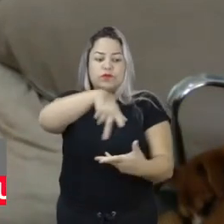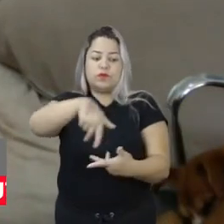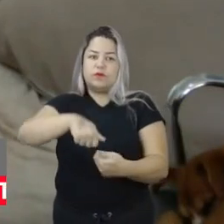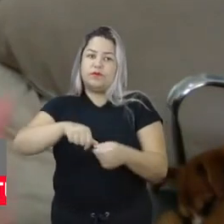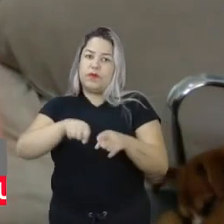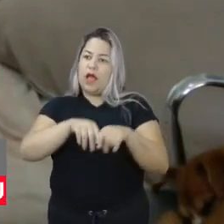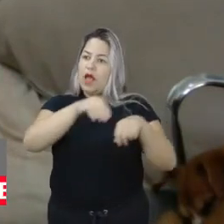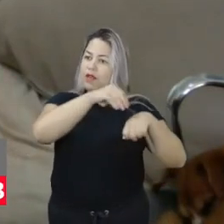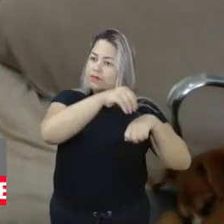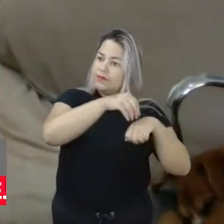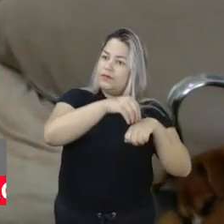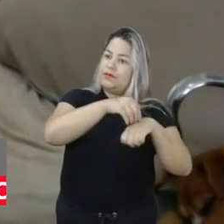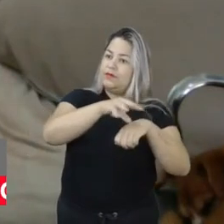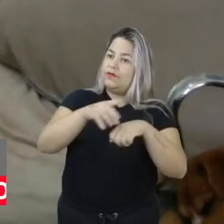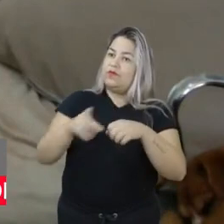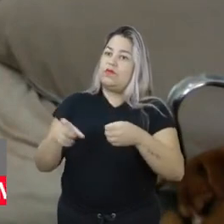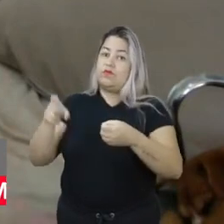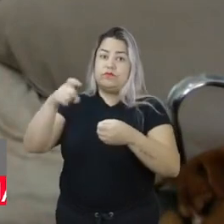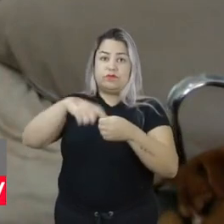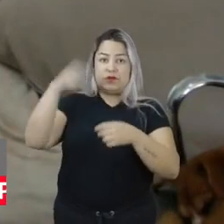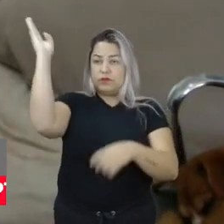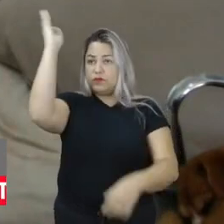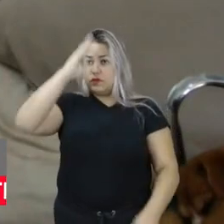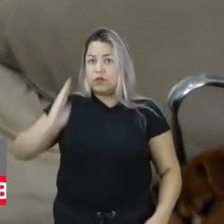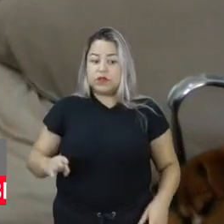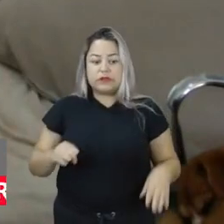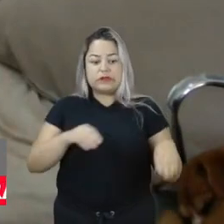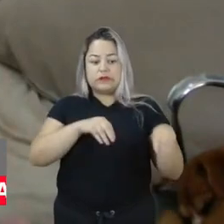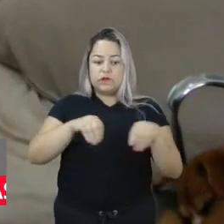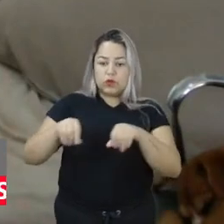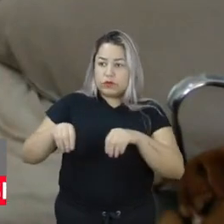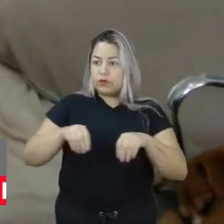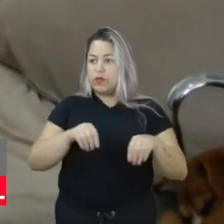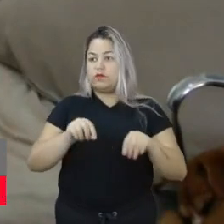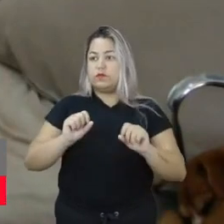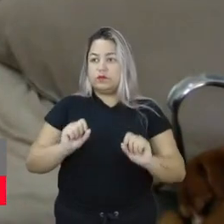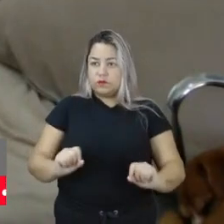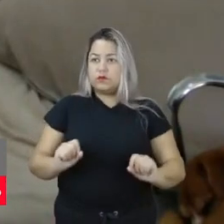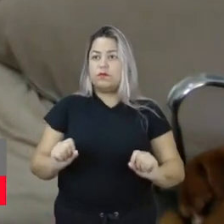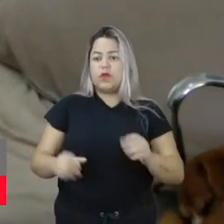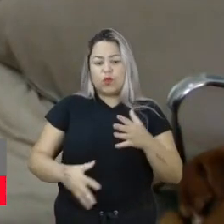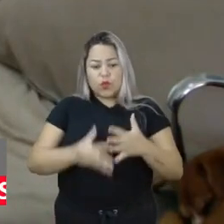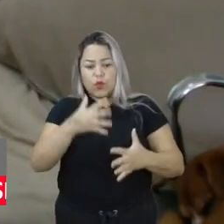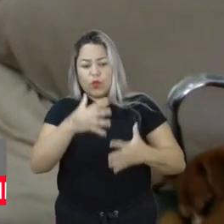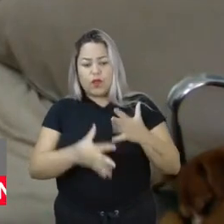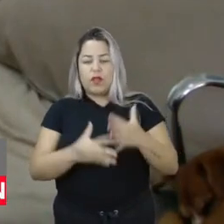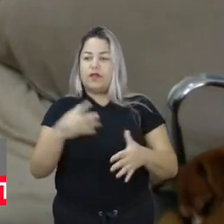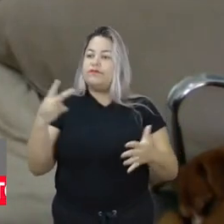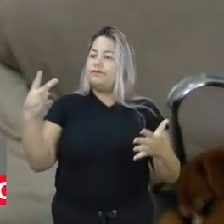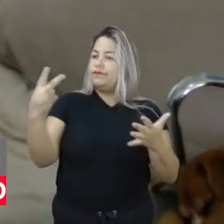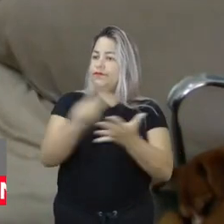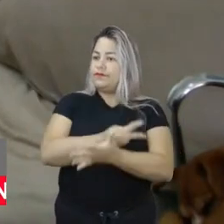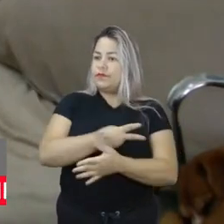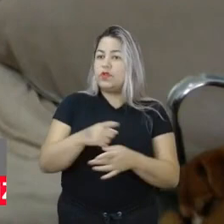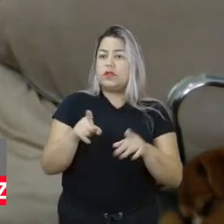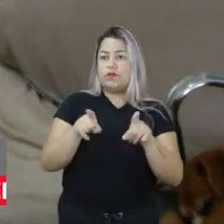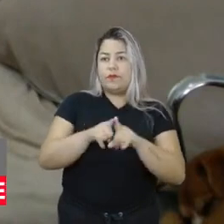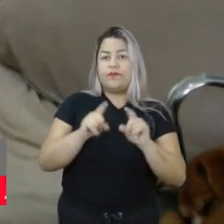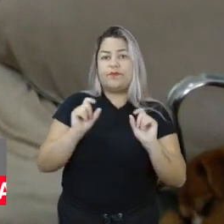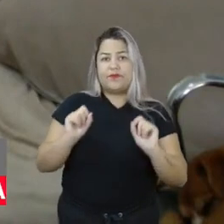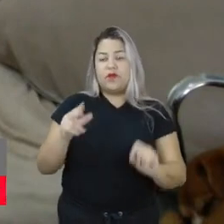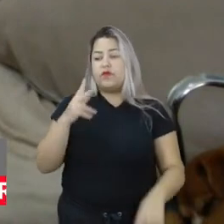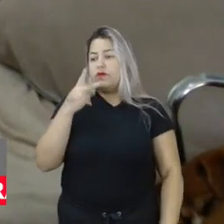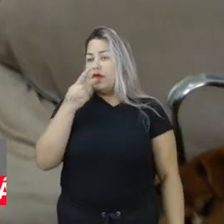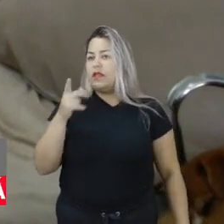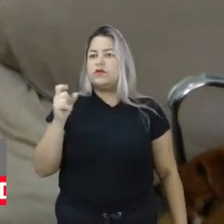brasileiros, tanto em Tel Aviv quanto na região ali do conflito. O que aconteceu é que o embaixador Katz ficou